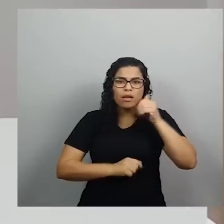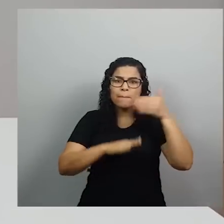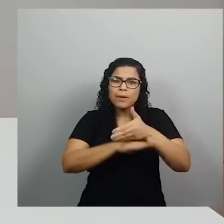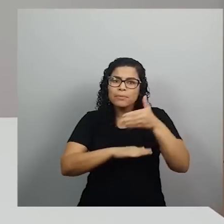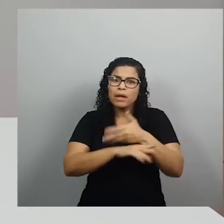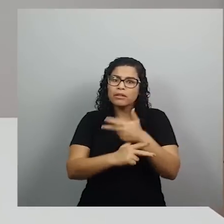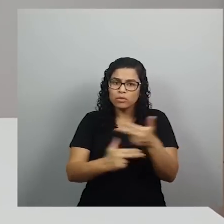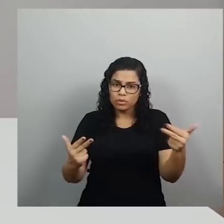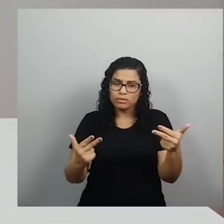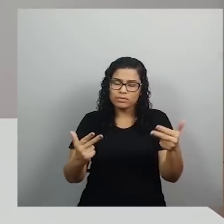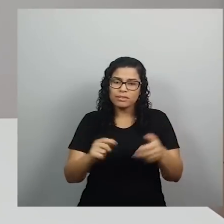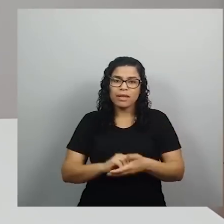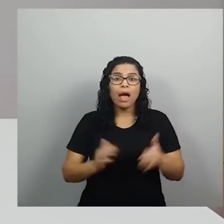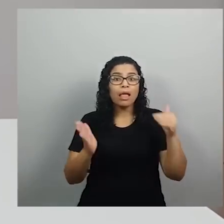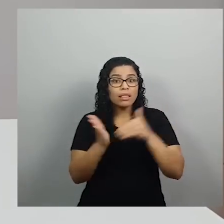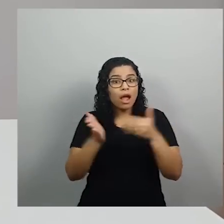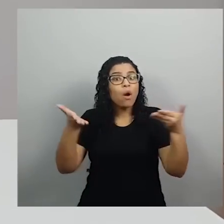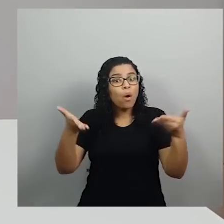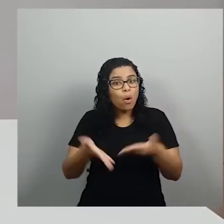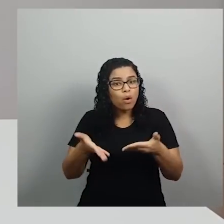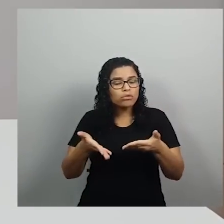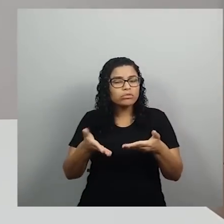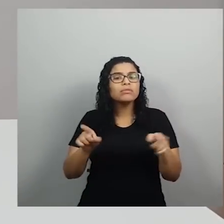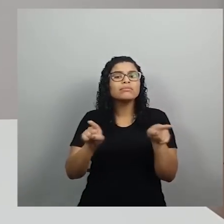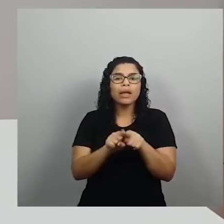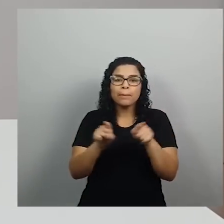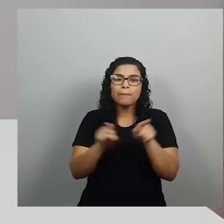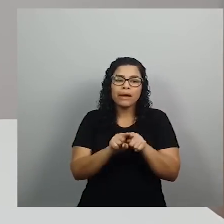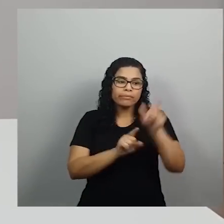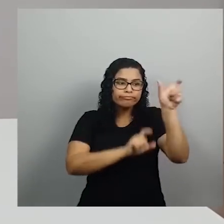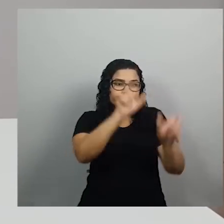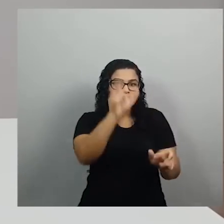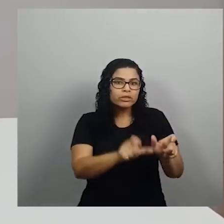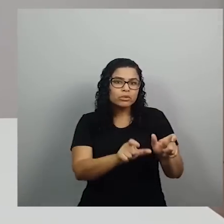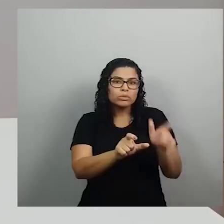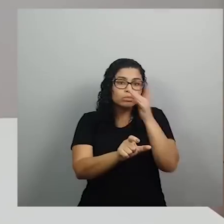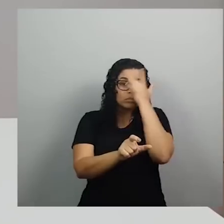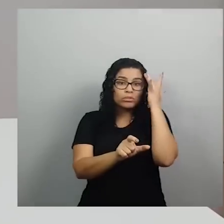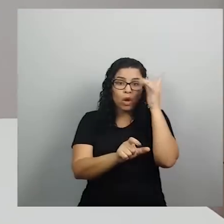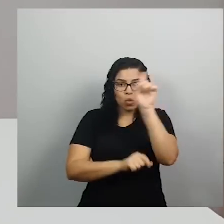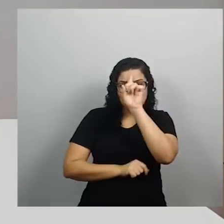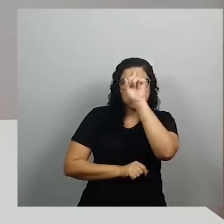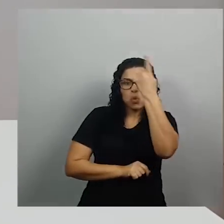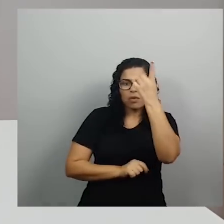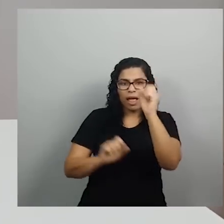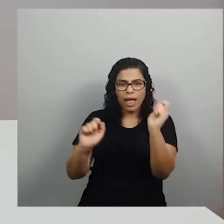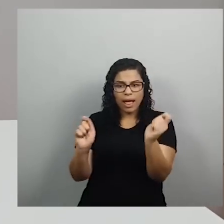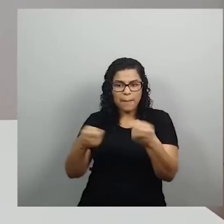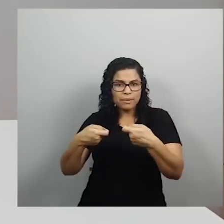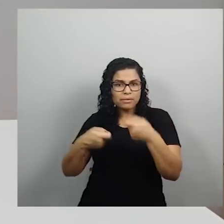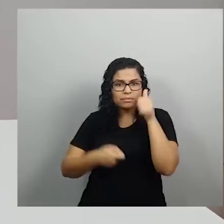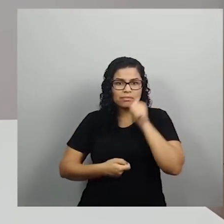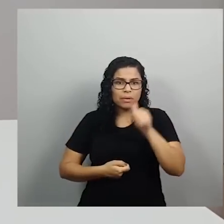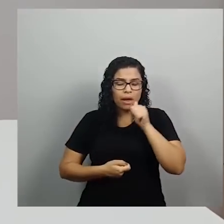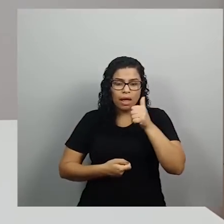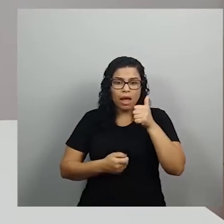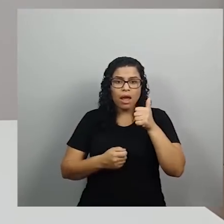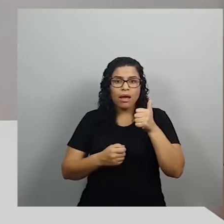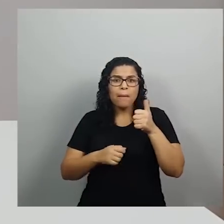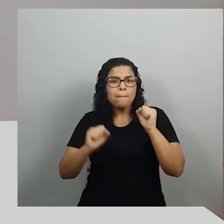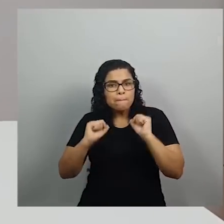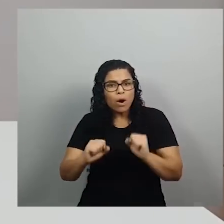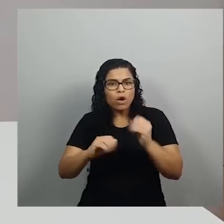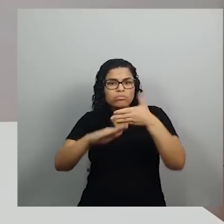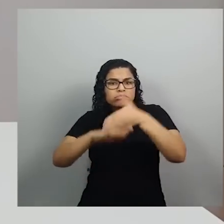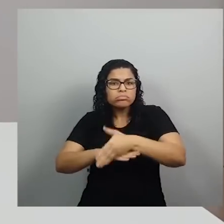esportivas. E ainda hoje escutamos pessoas duvidando das capacidades da mulher em ocupar espaços que durante